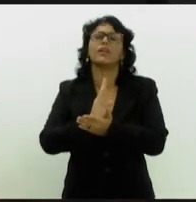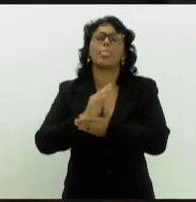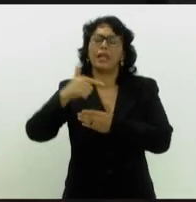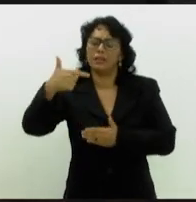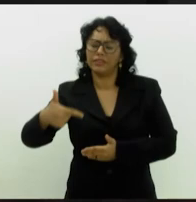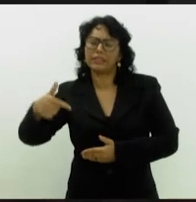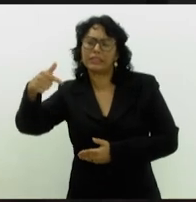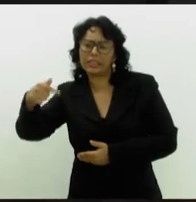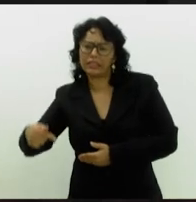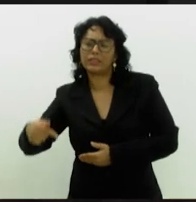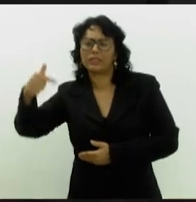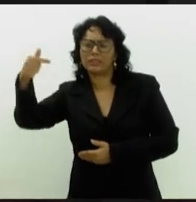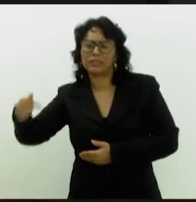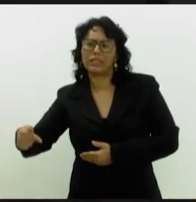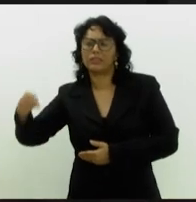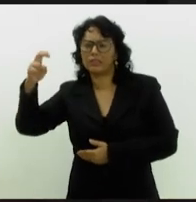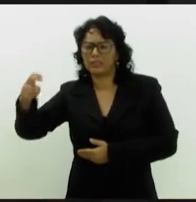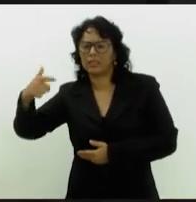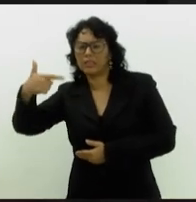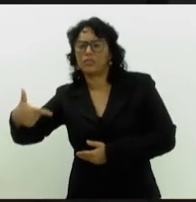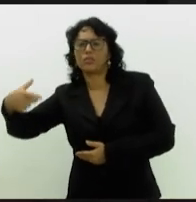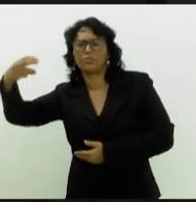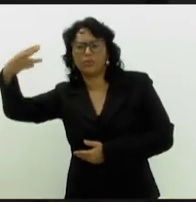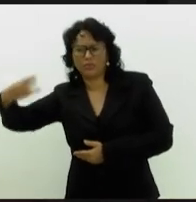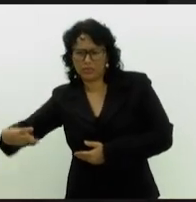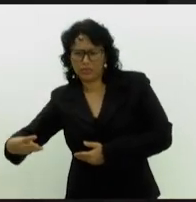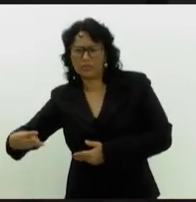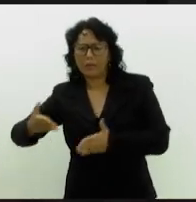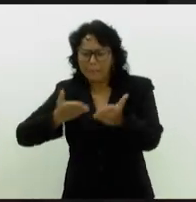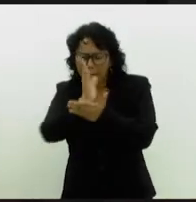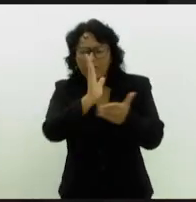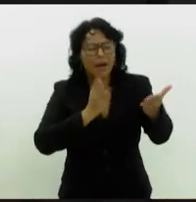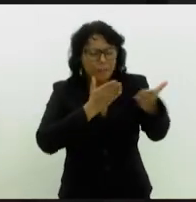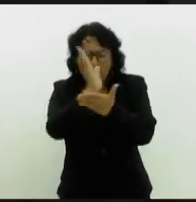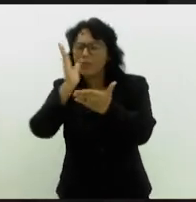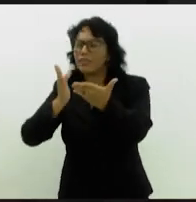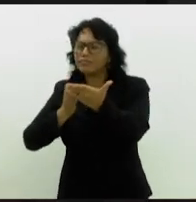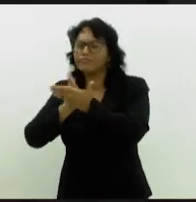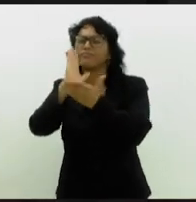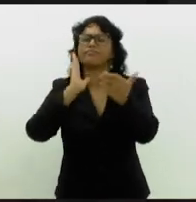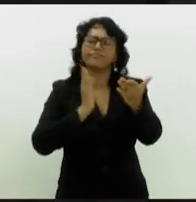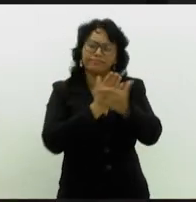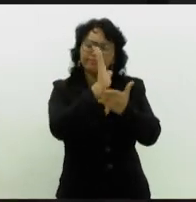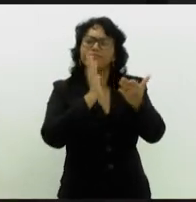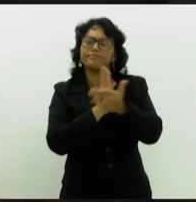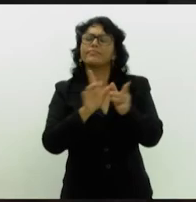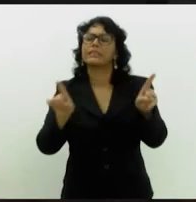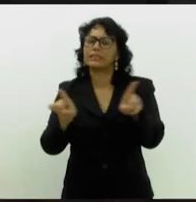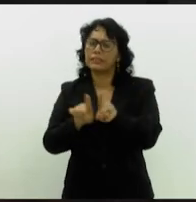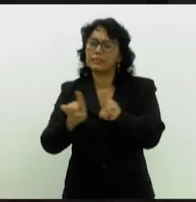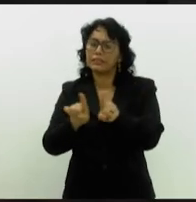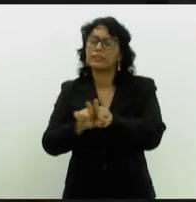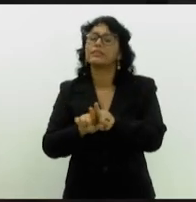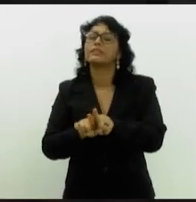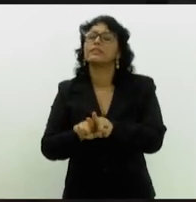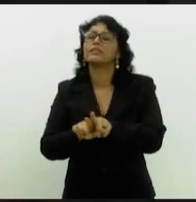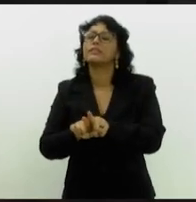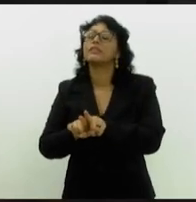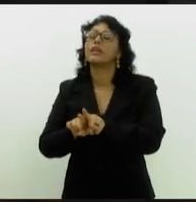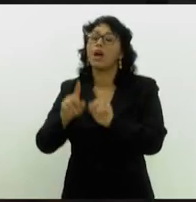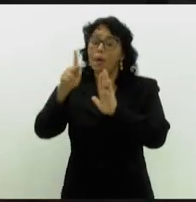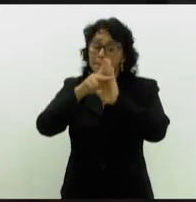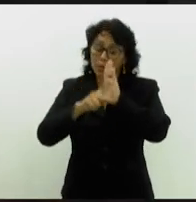da do deputado Júlio Rocha senores que apra permaneça Como estão aprovado a sobre mesa requerimento de inclusão na ordem do dia do projeto